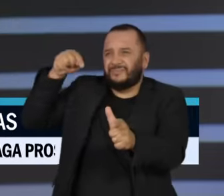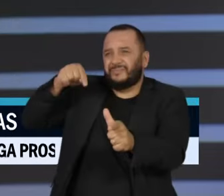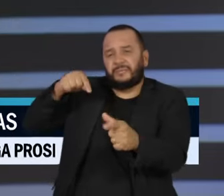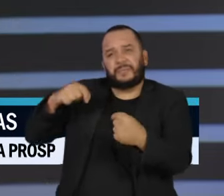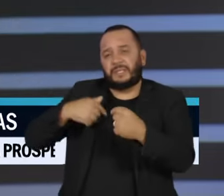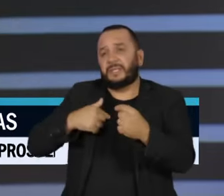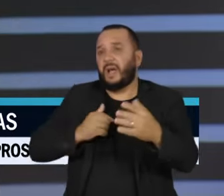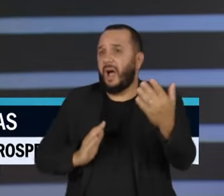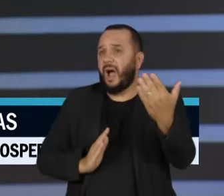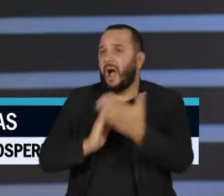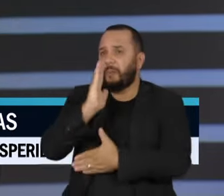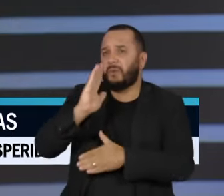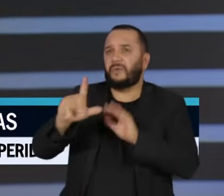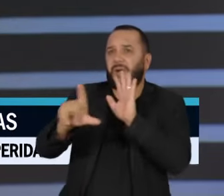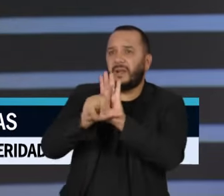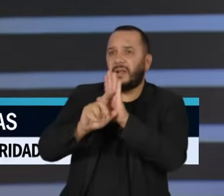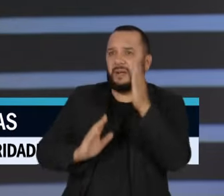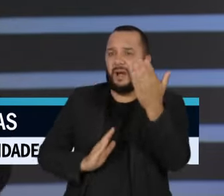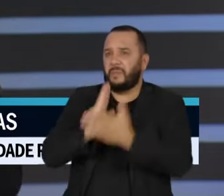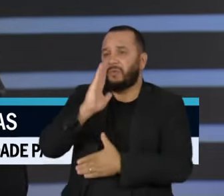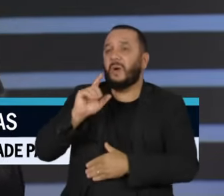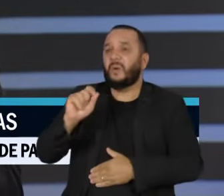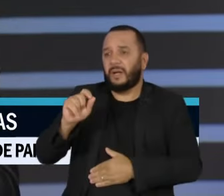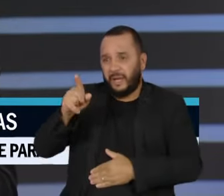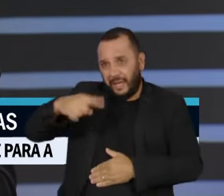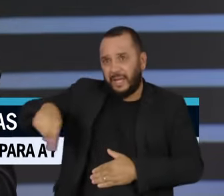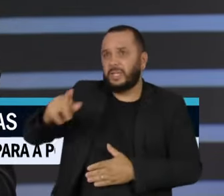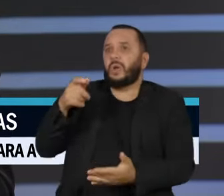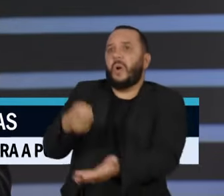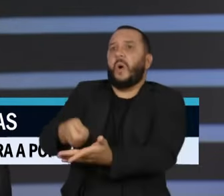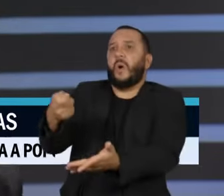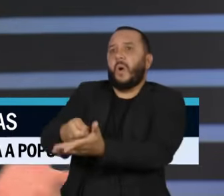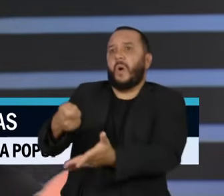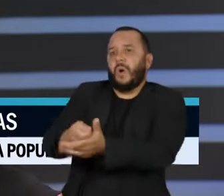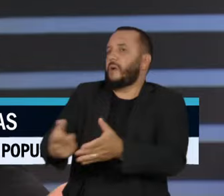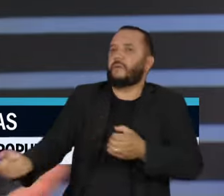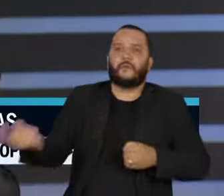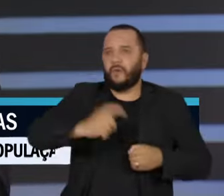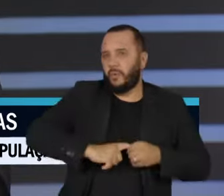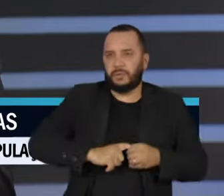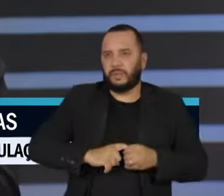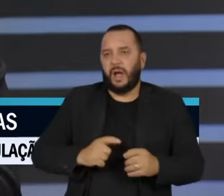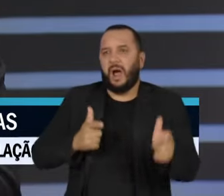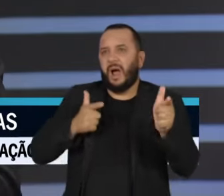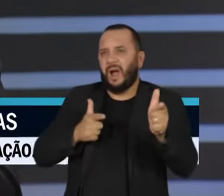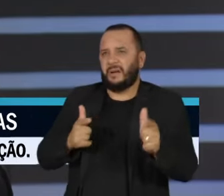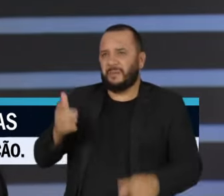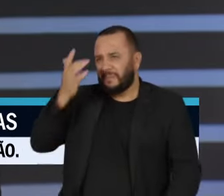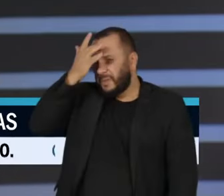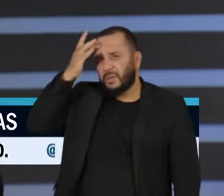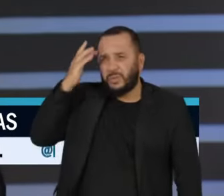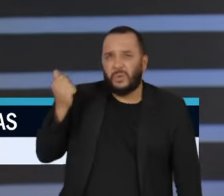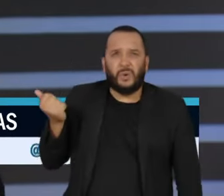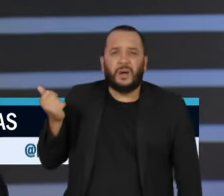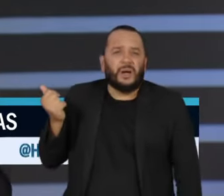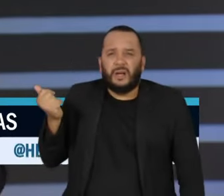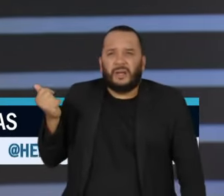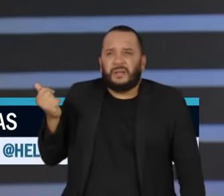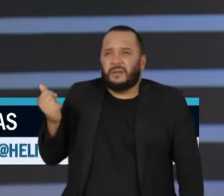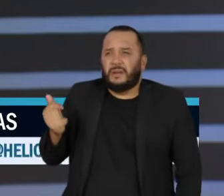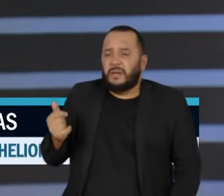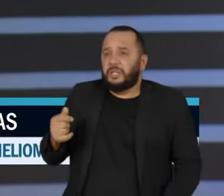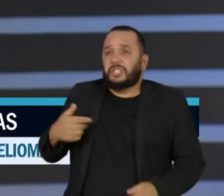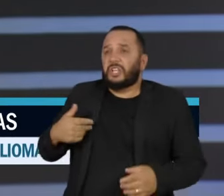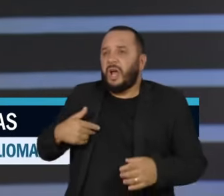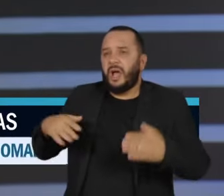lei ou de alguma medida para fazer com que eles devolvam obrigatoriamente isso. E não é aceitável que pessoas passem a morrer por forma estúpida,